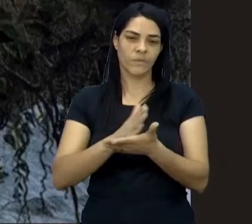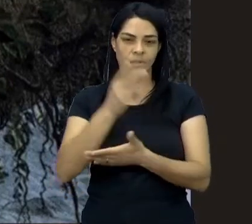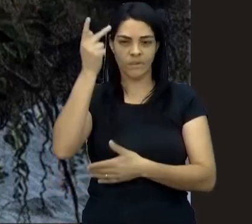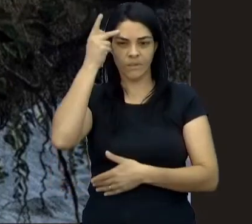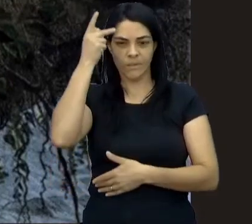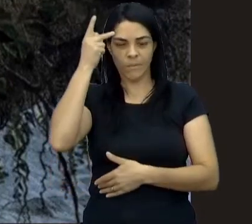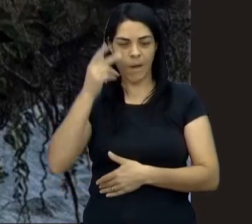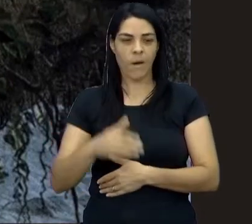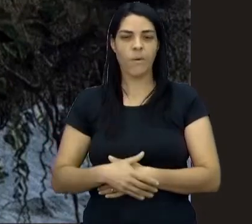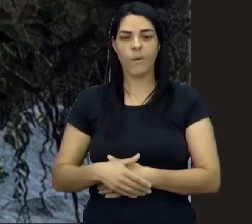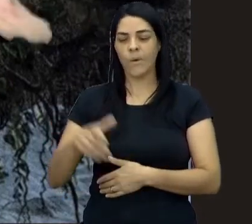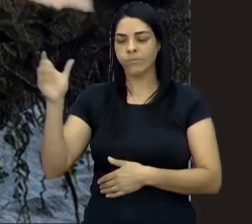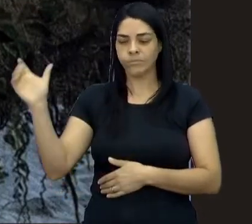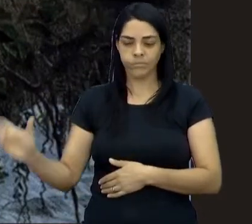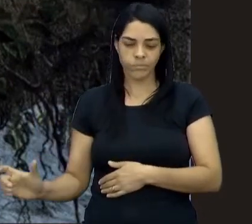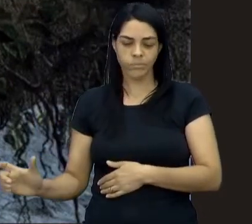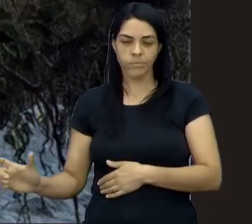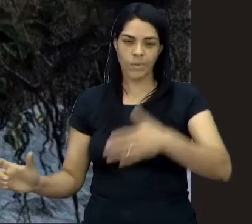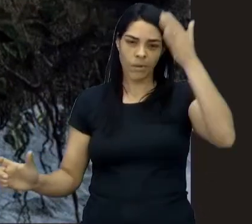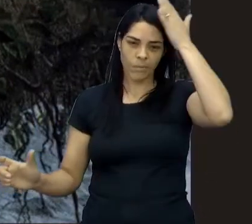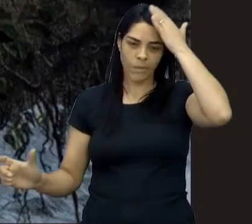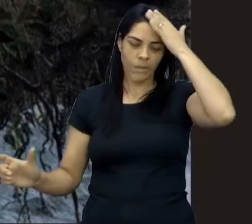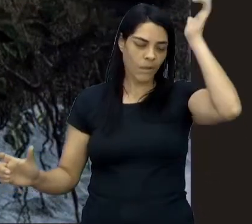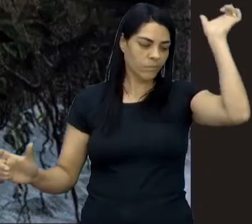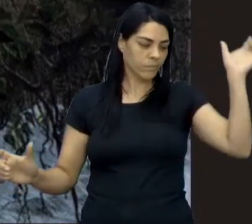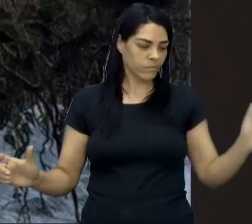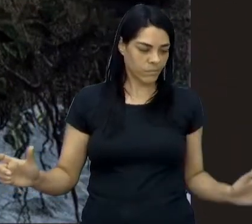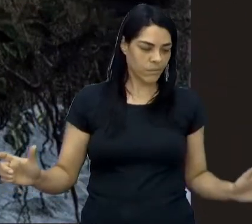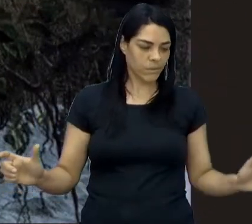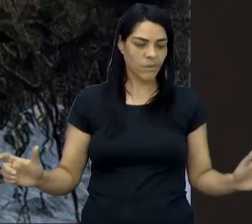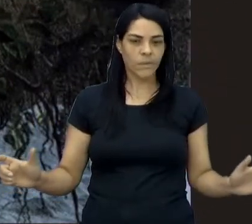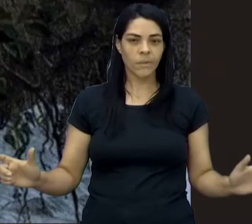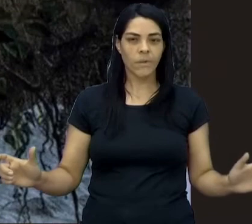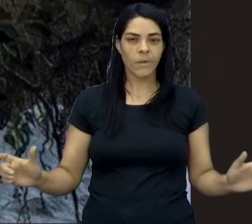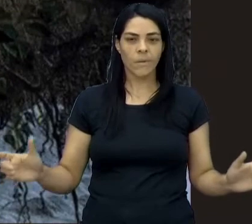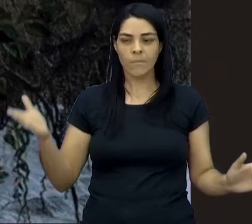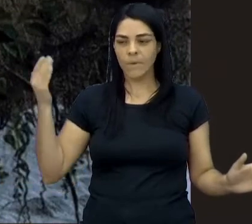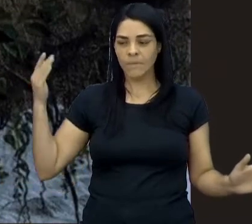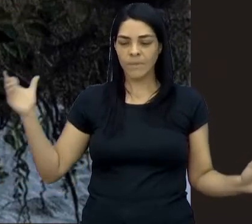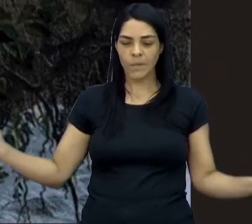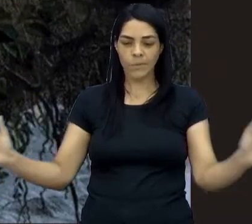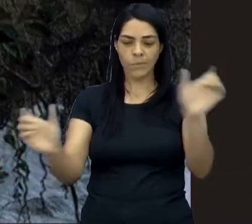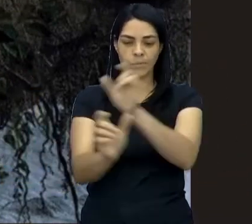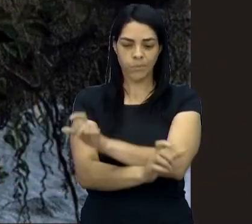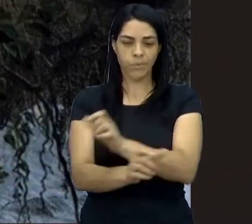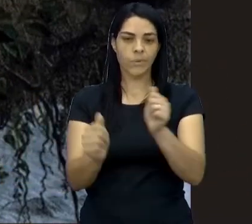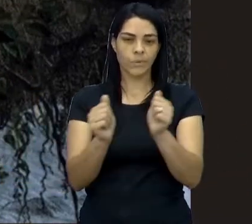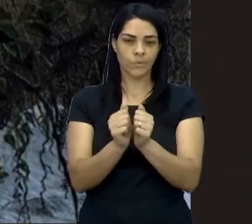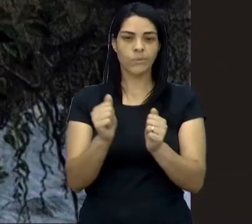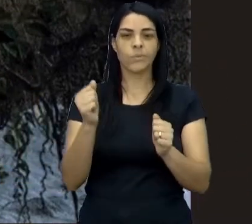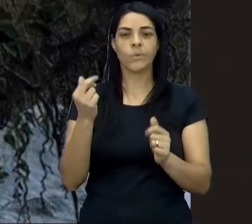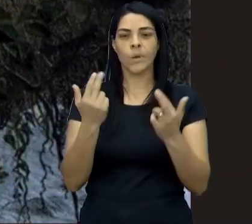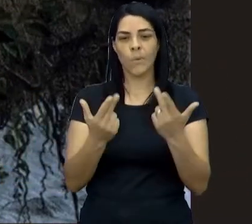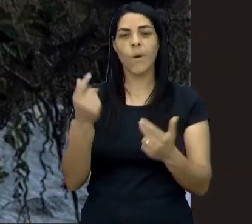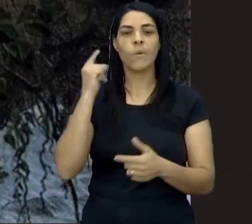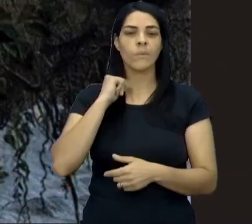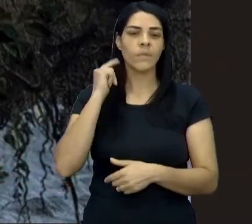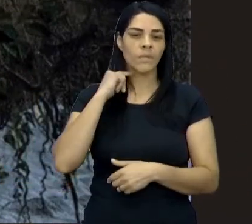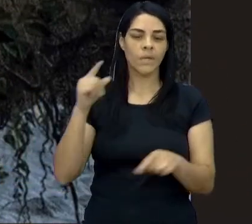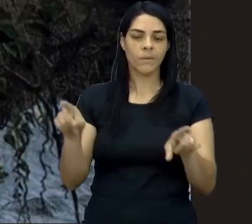Paulo o estado do Paraná mas o Paraná já fez parte de São Paulo como Minas Gerais também já fez tá